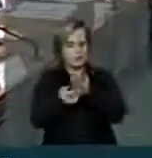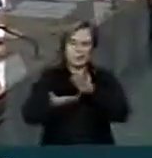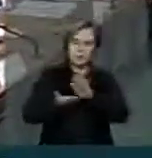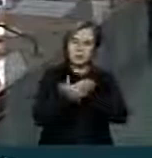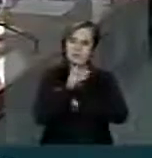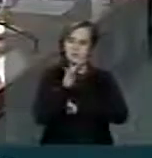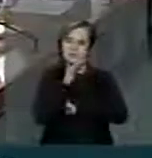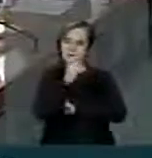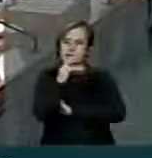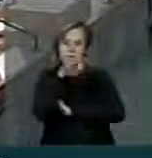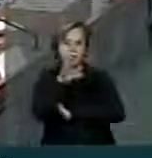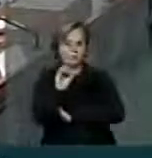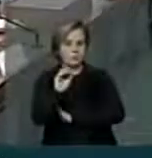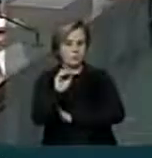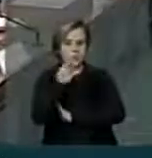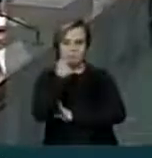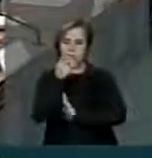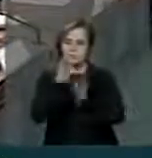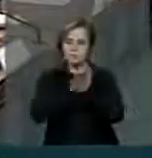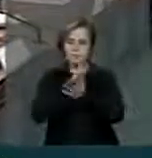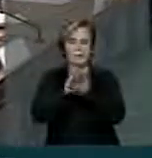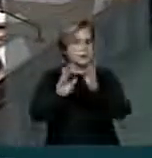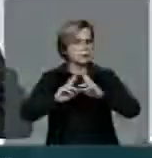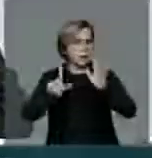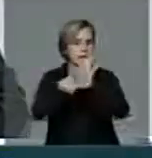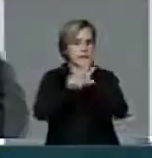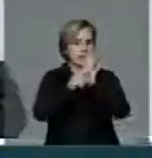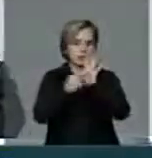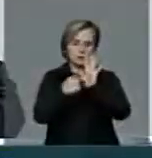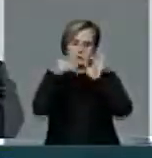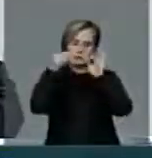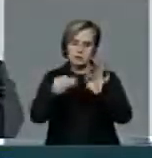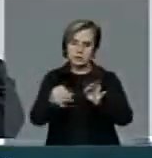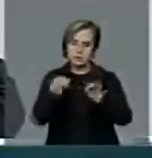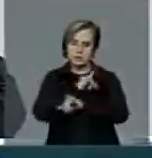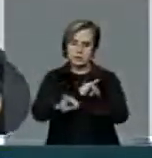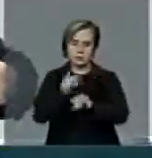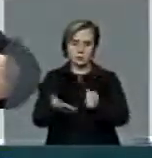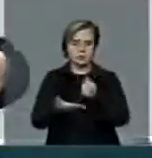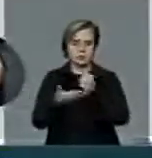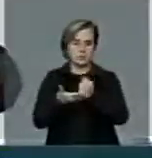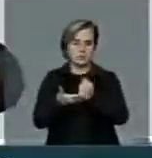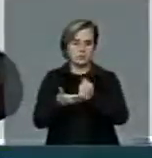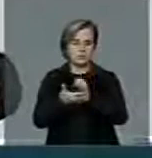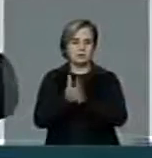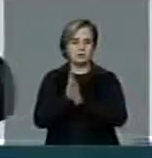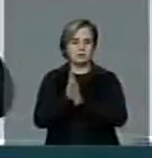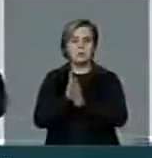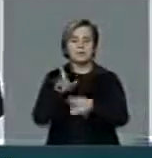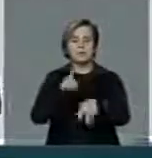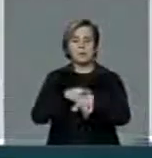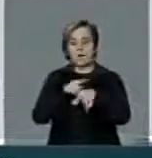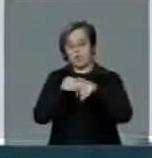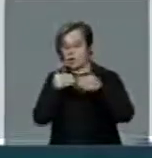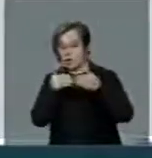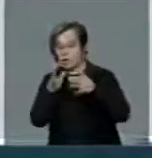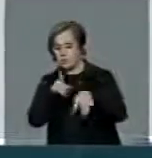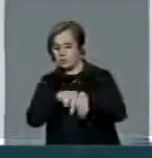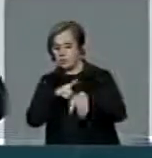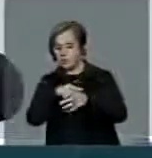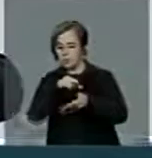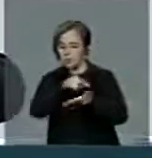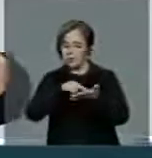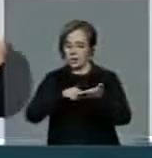nada diferente disso. Eu não estou dizendo nada diferente da lei. O cadastro vai fazer agora. Na hora que abrir o prazo fazer o